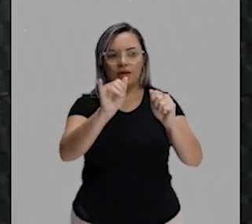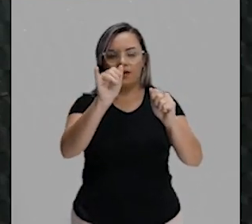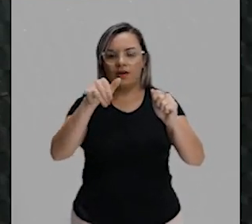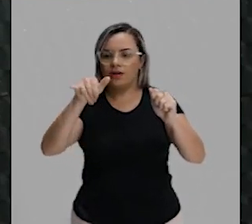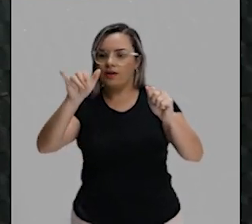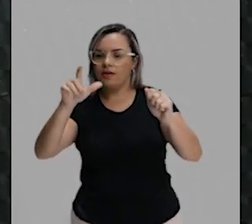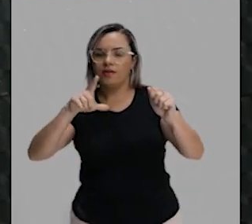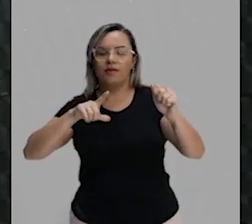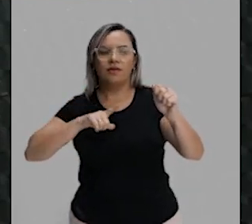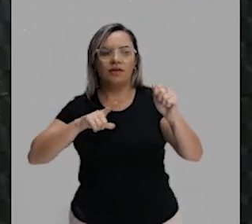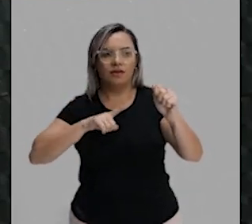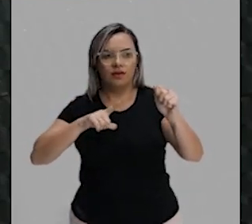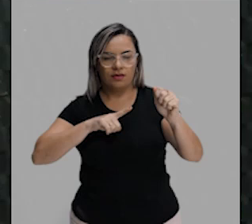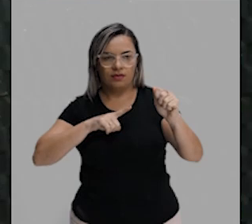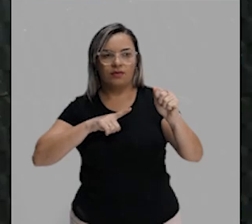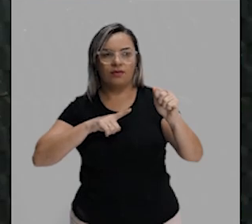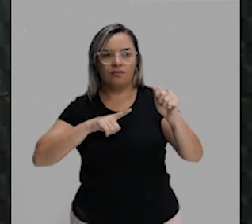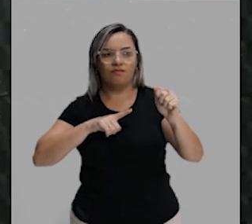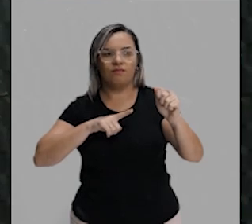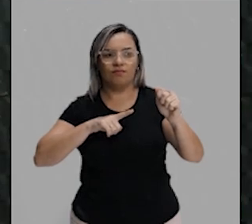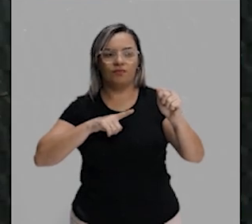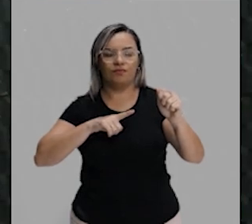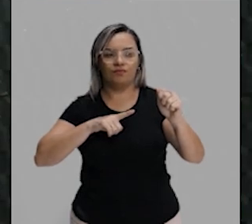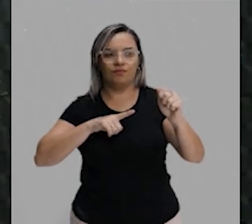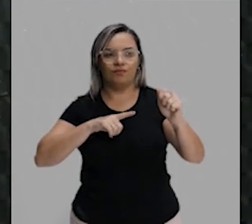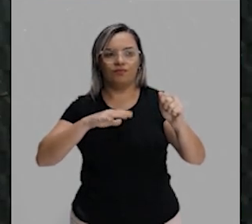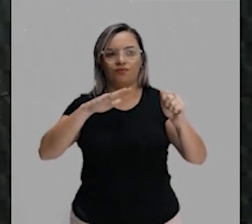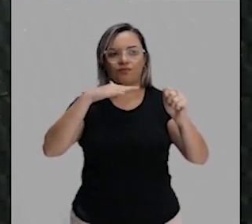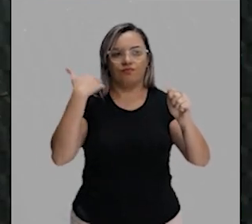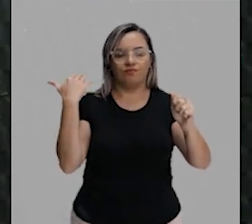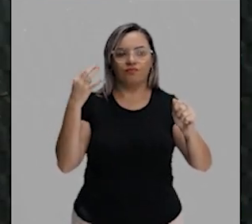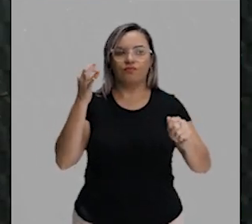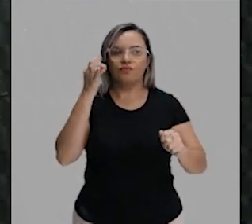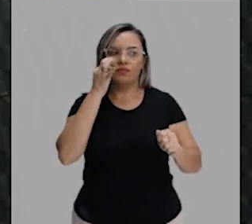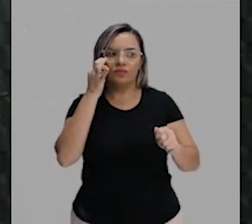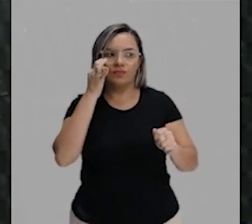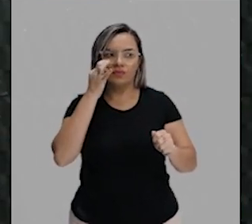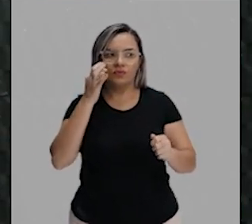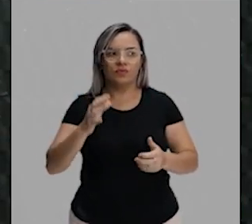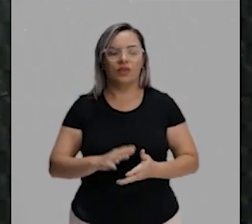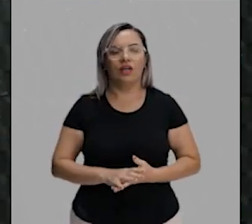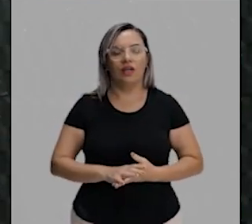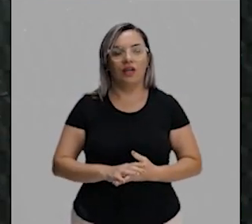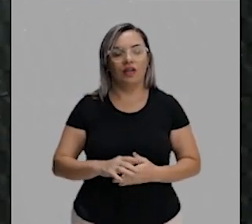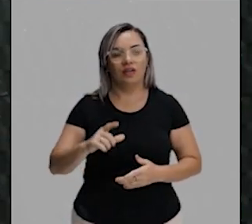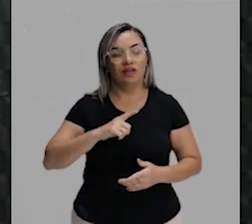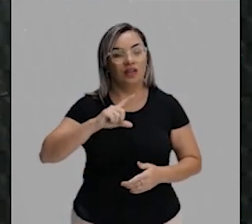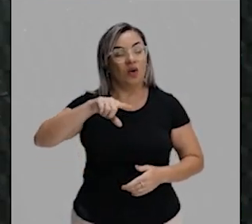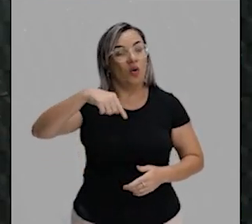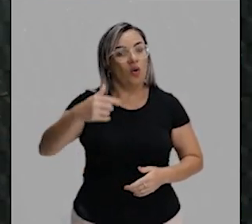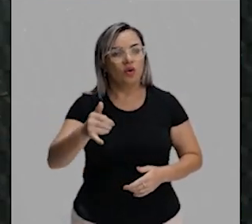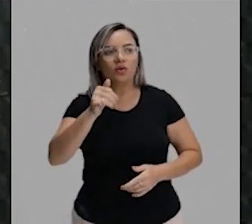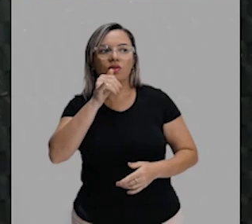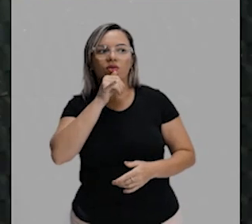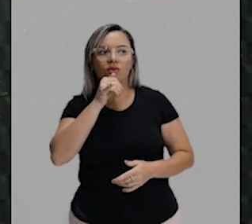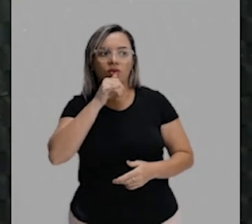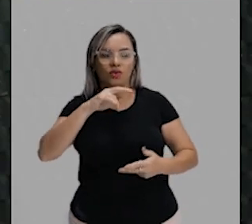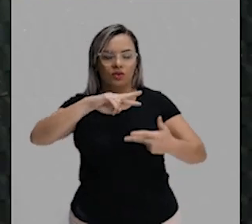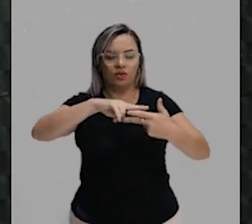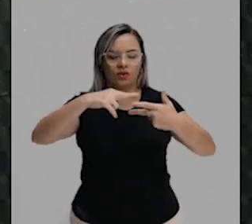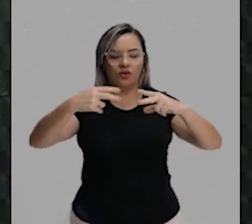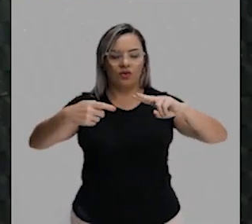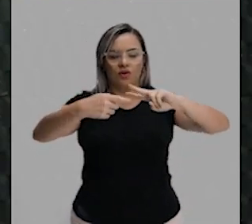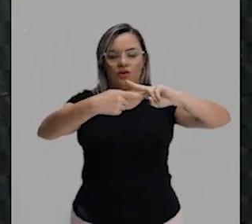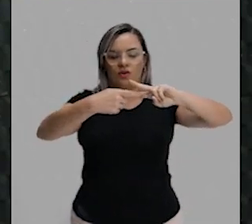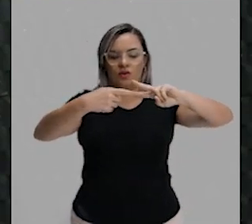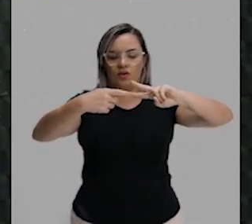2 vezes. Então, eu tenho um outro caso de letal recessivo, onde eu preciso de 2 alelos